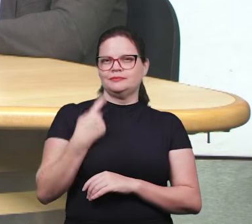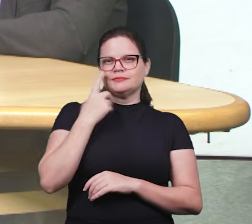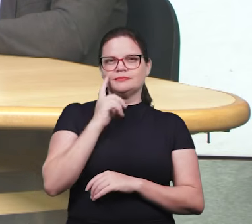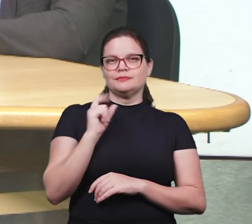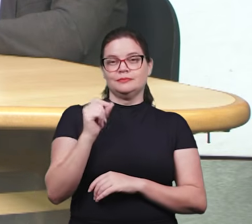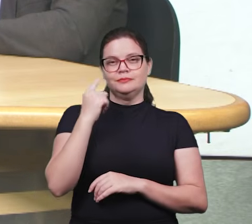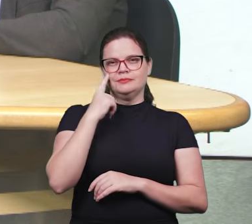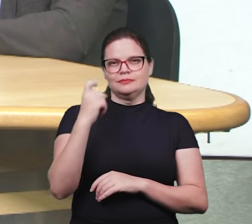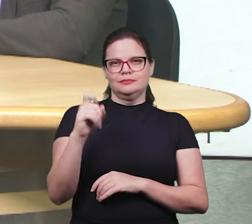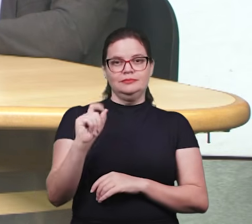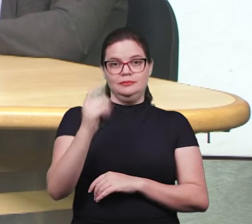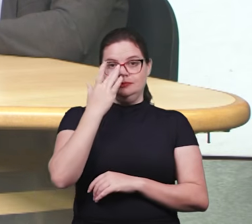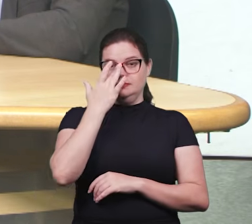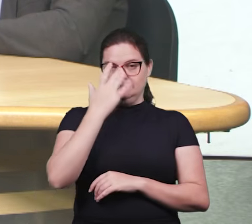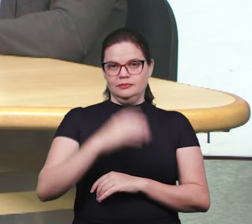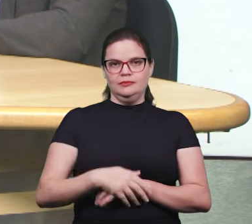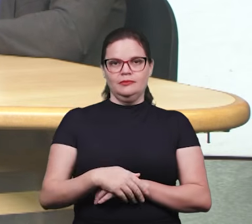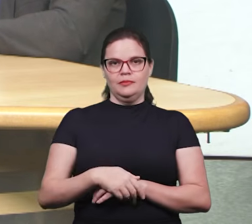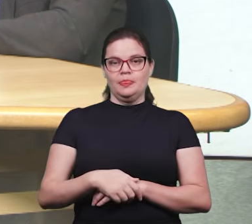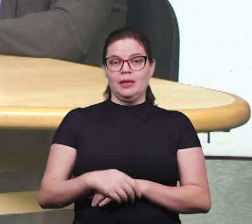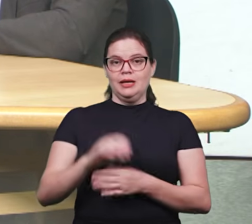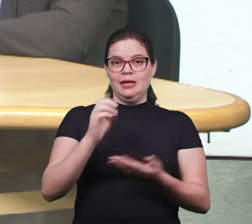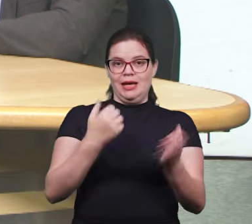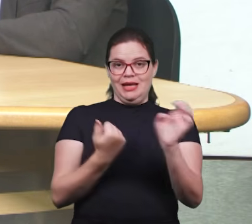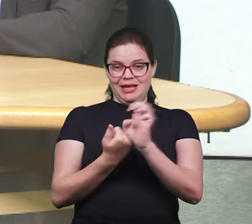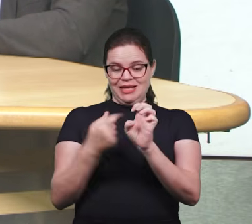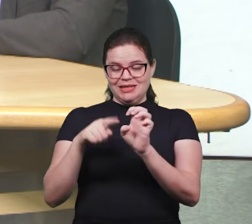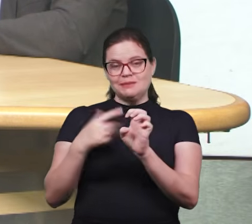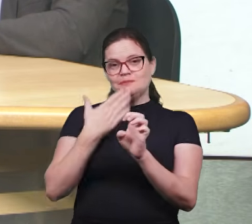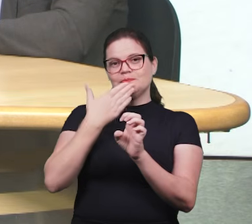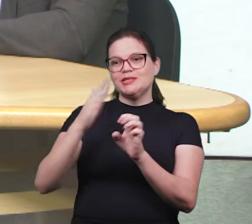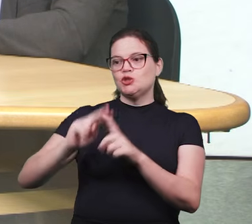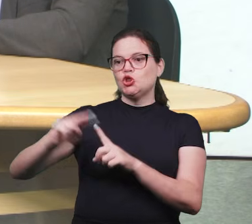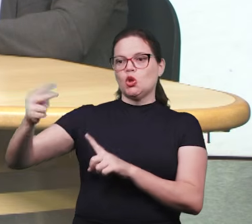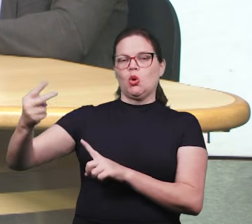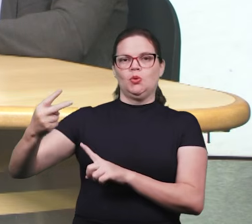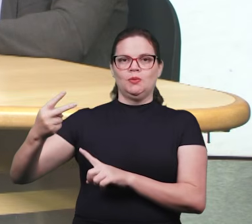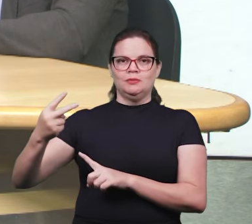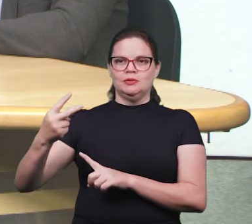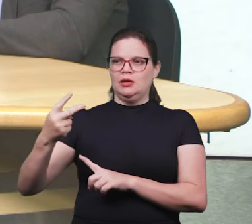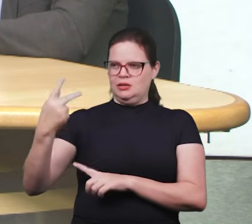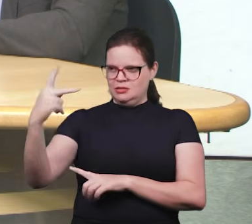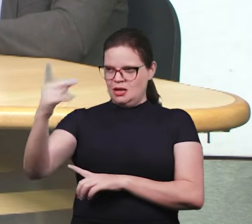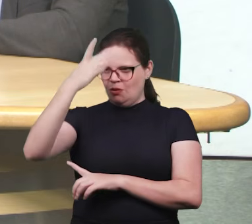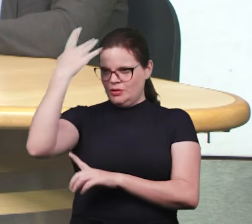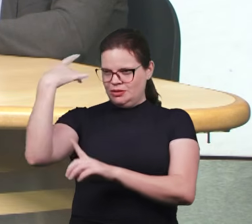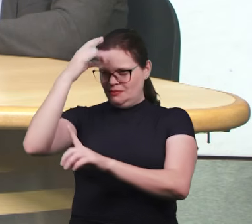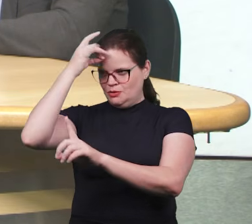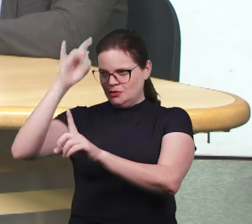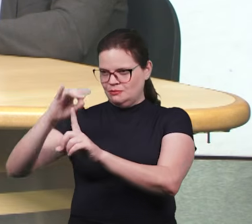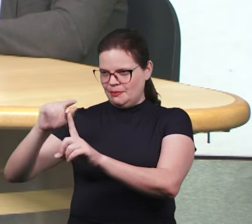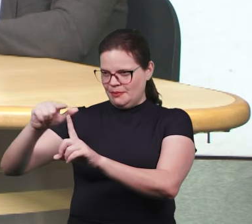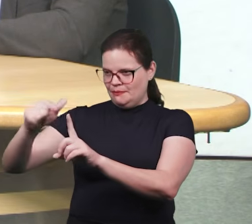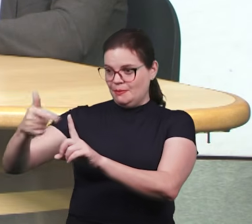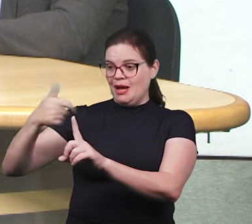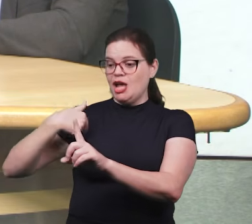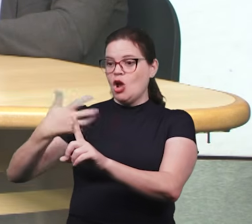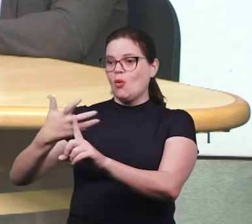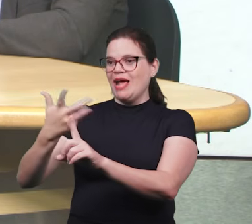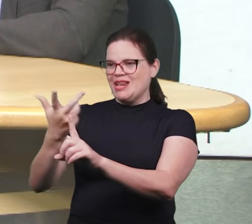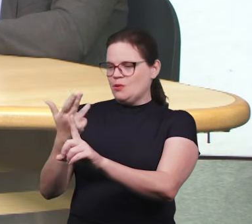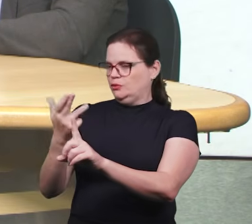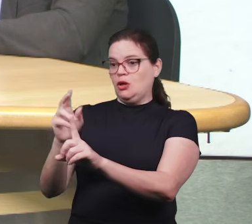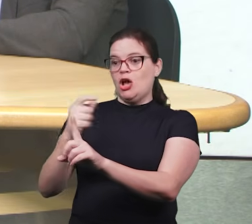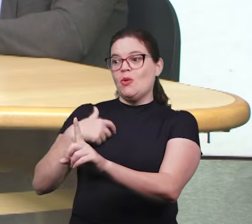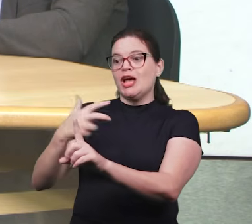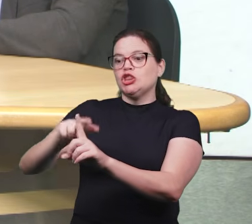interessante que Eliseu pediu porção dobrada. Por quê? porque o Senhor já sabia